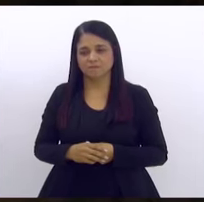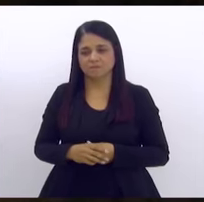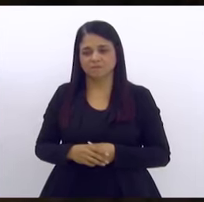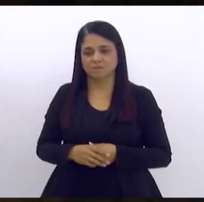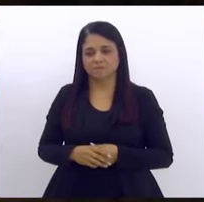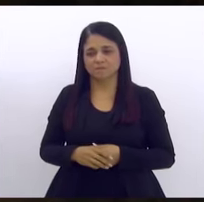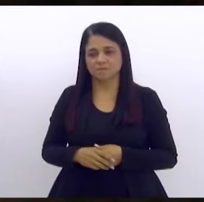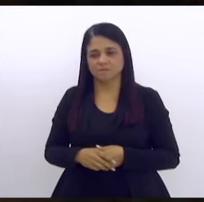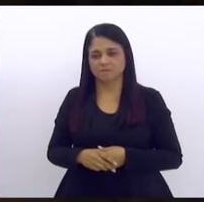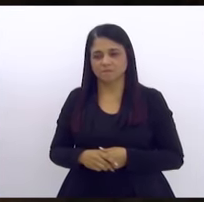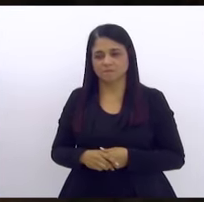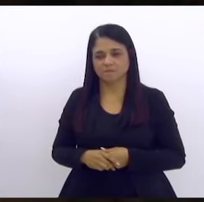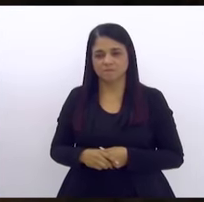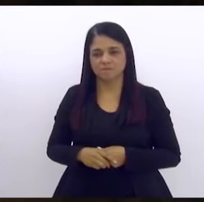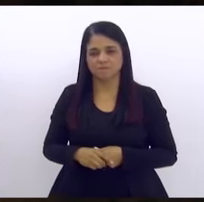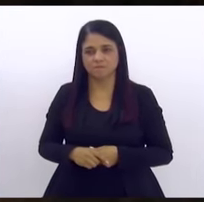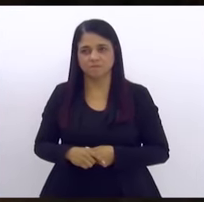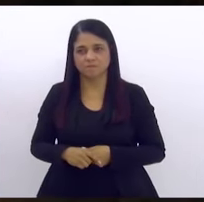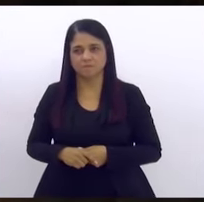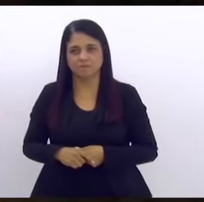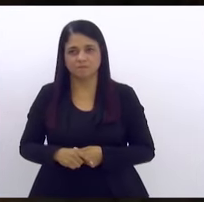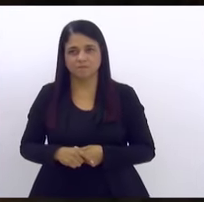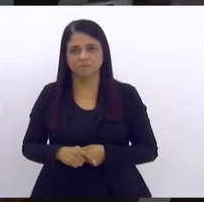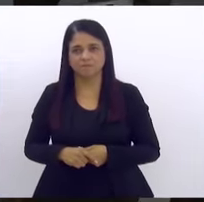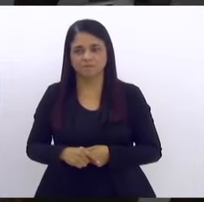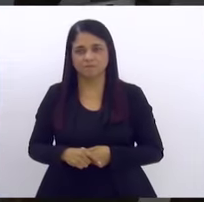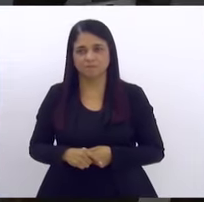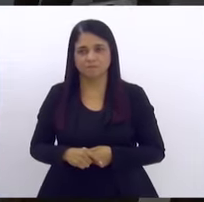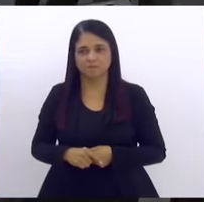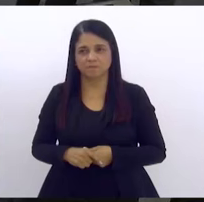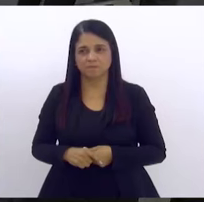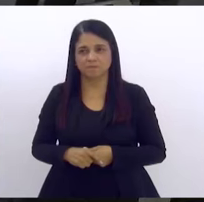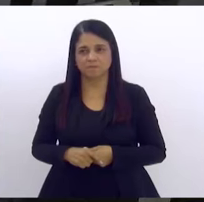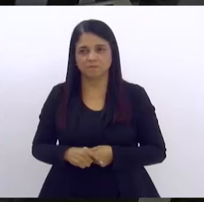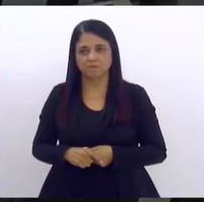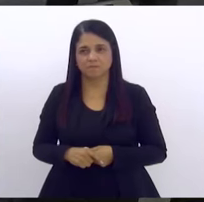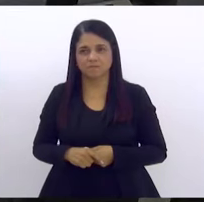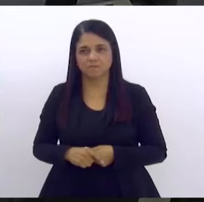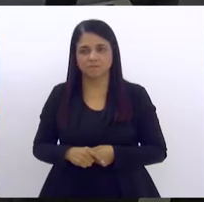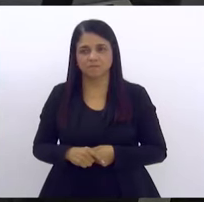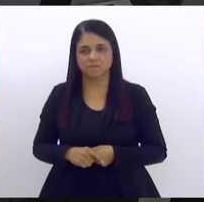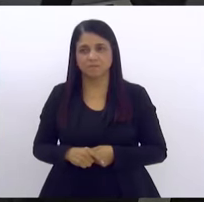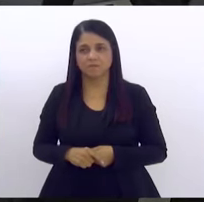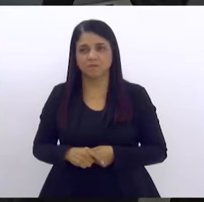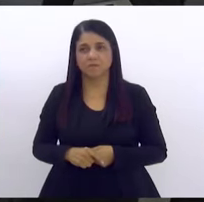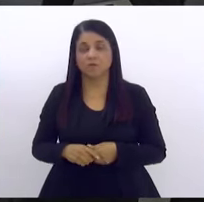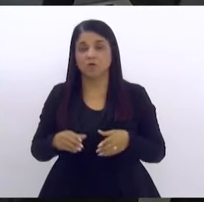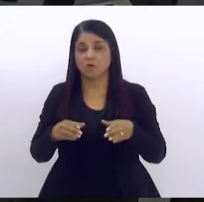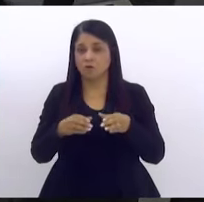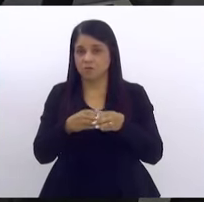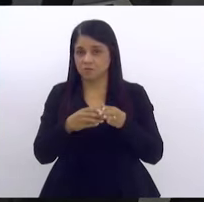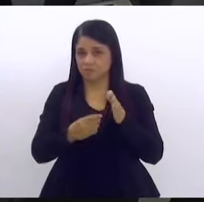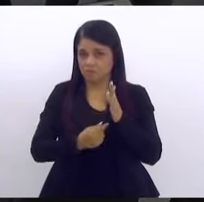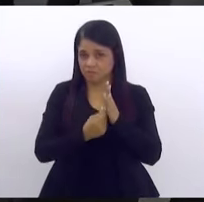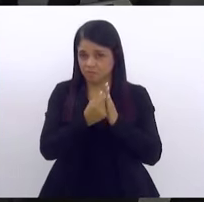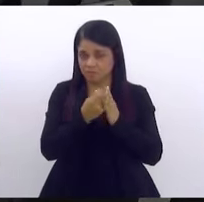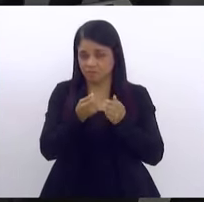aí. Comissão de Orçamento? Isso. Orçamento, Renato. Orçamento,